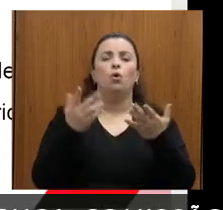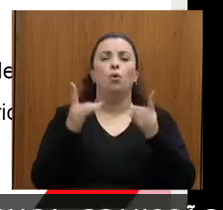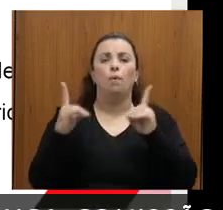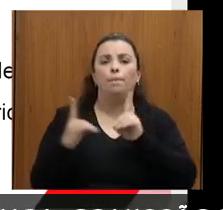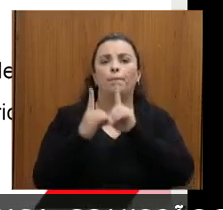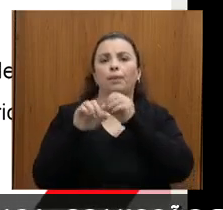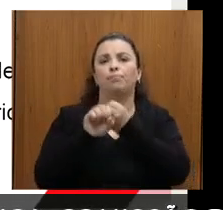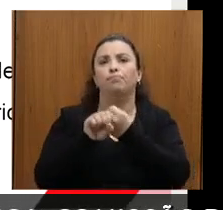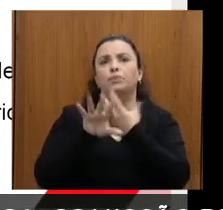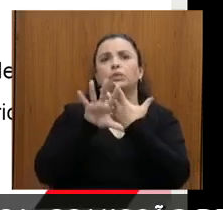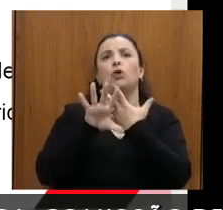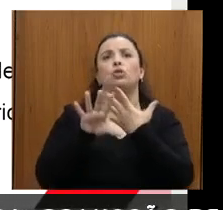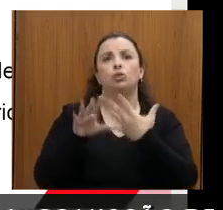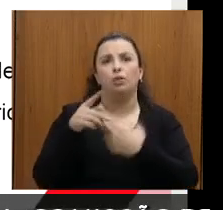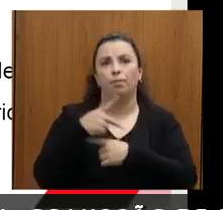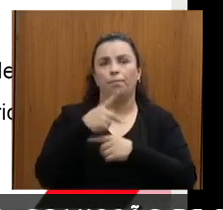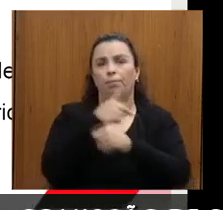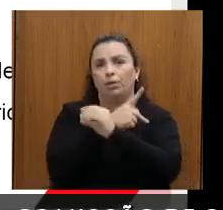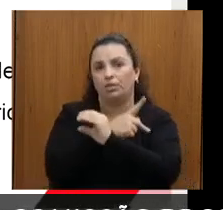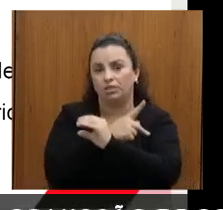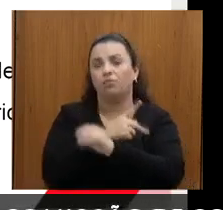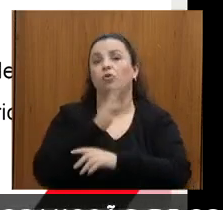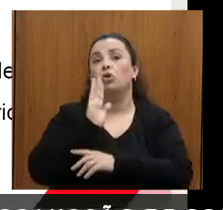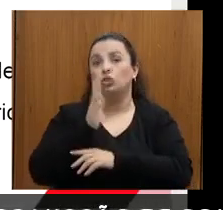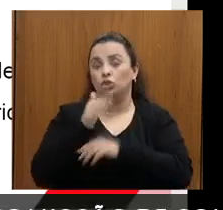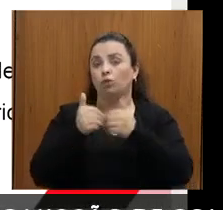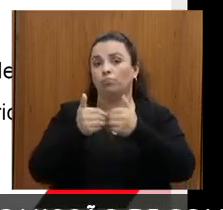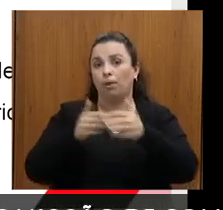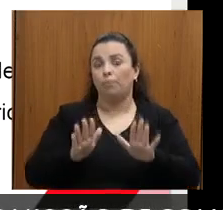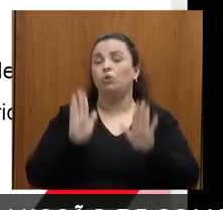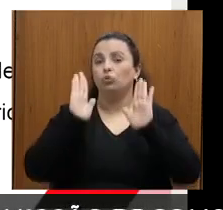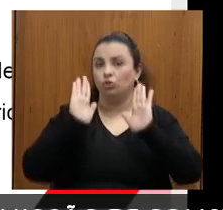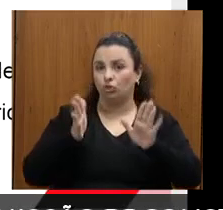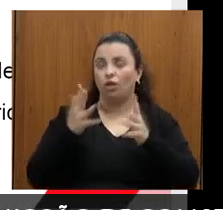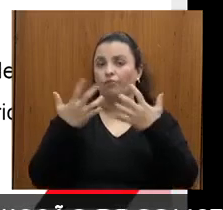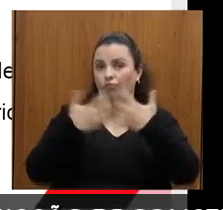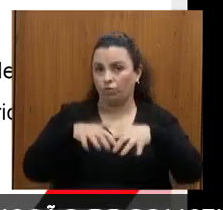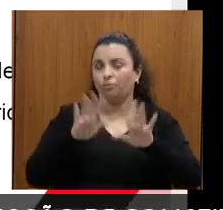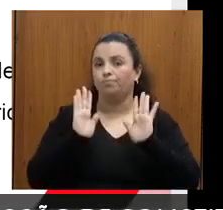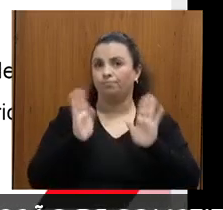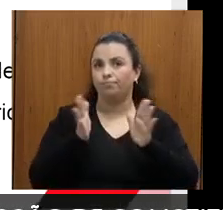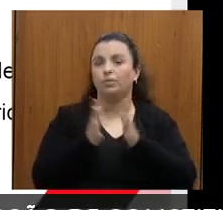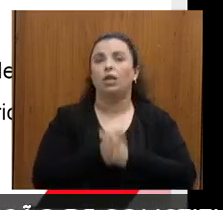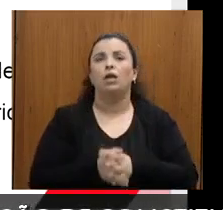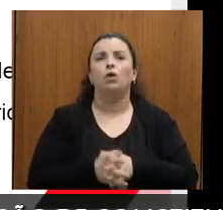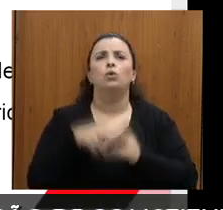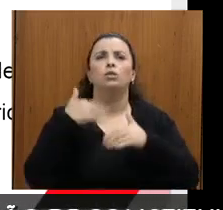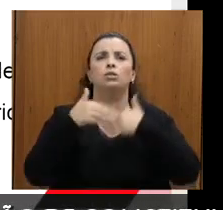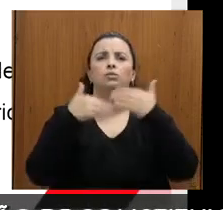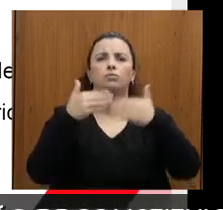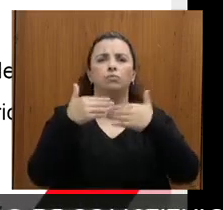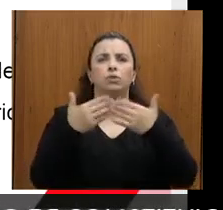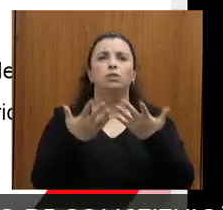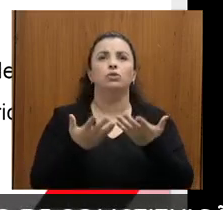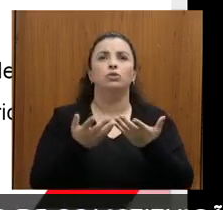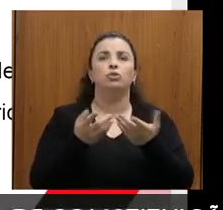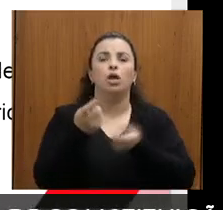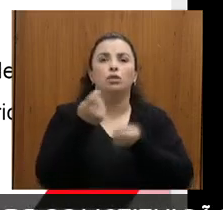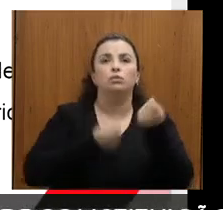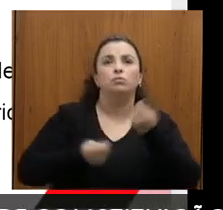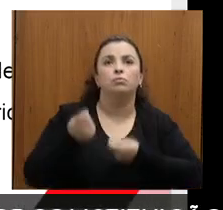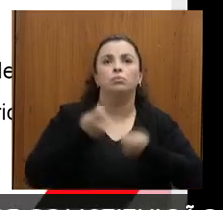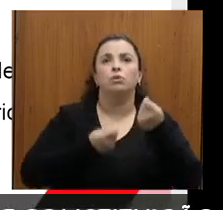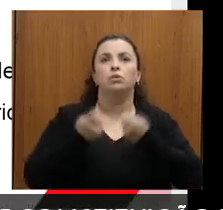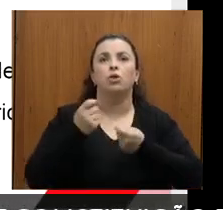já foi implantado, já está em execução. O desenvolvimento do sistema integrado de administração de pessoal, que é o CIAP